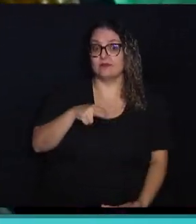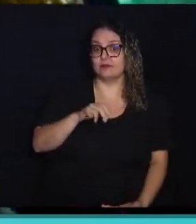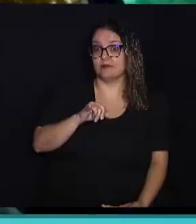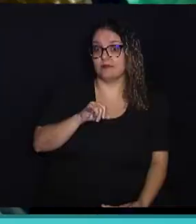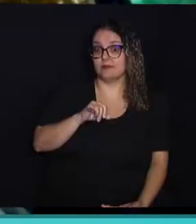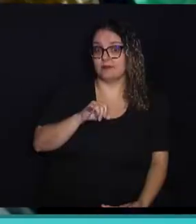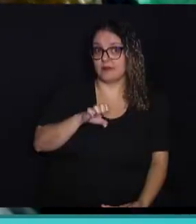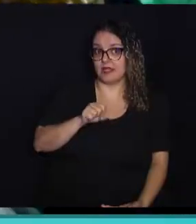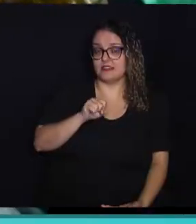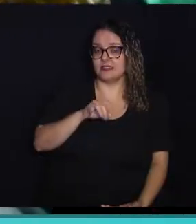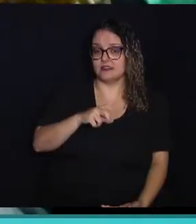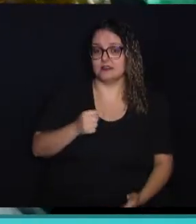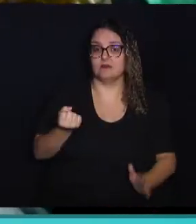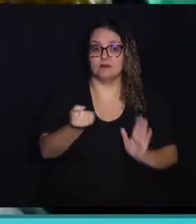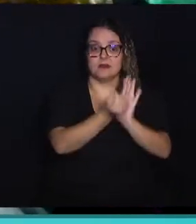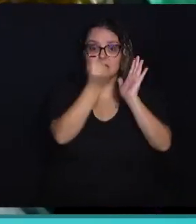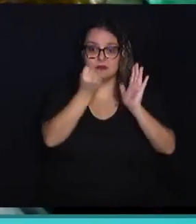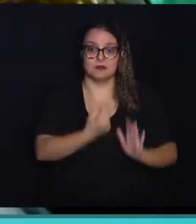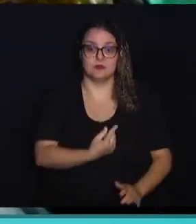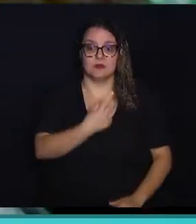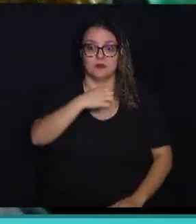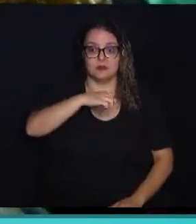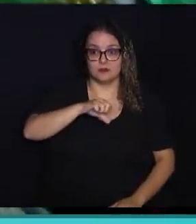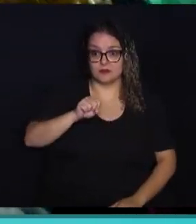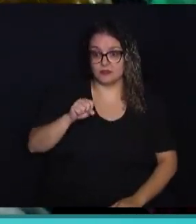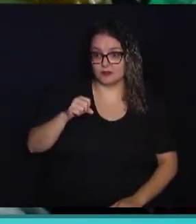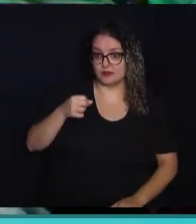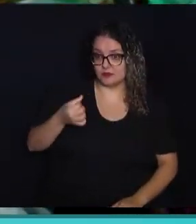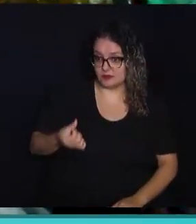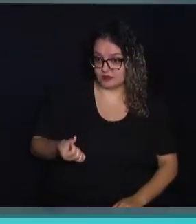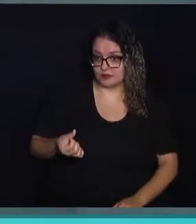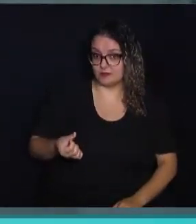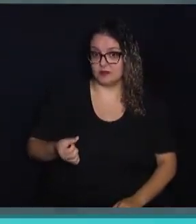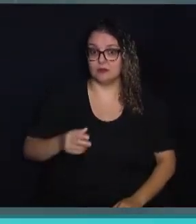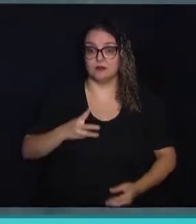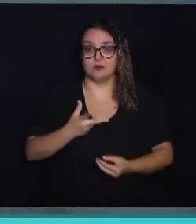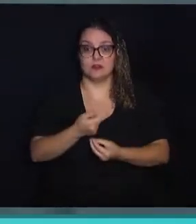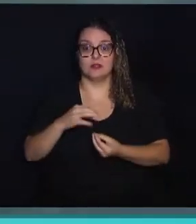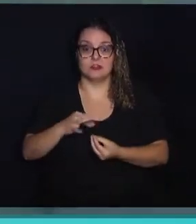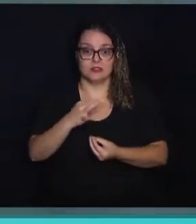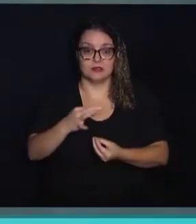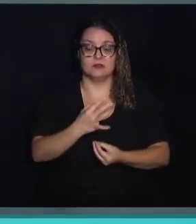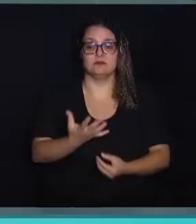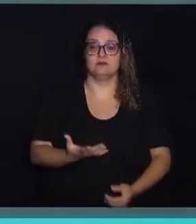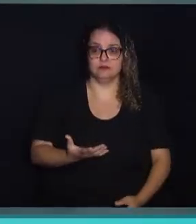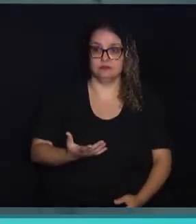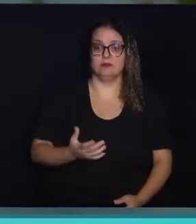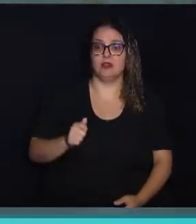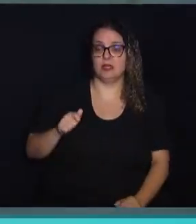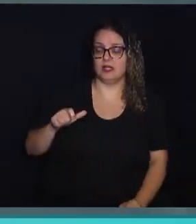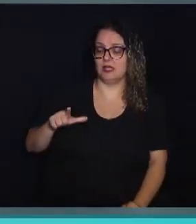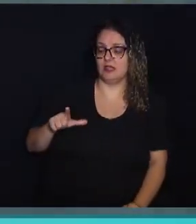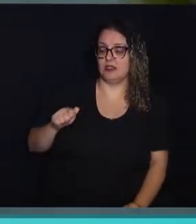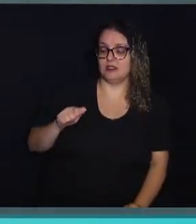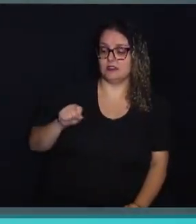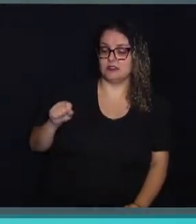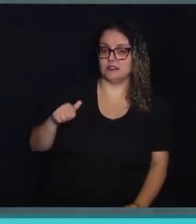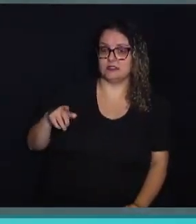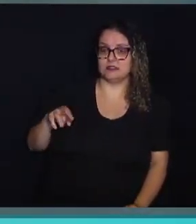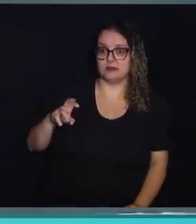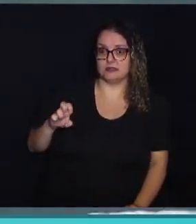o Parquesina, patenteada em 1862 pelo artesão e químico inglês Alexander